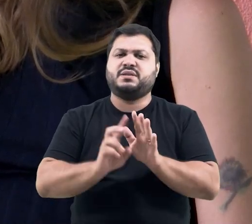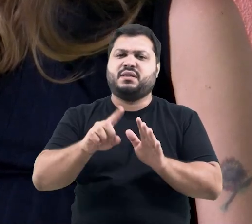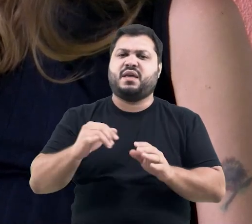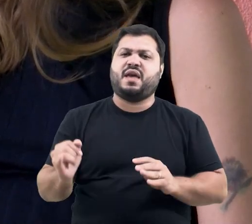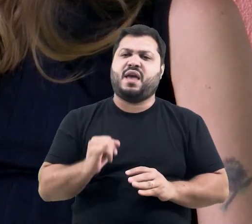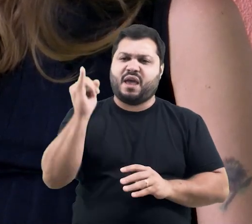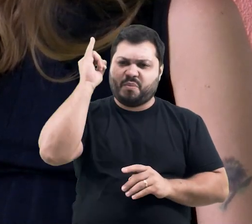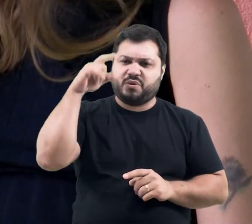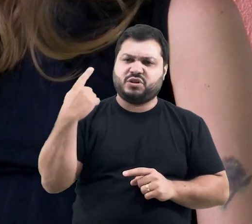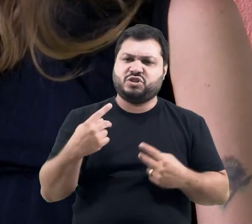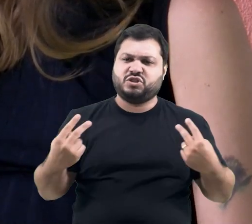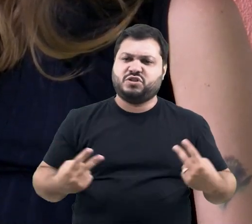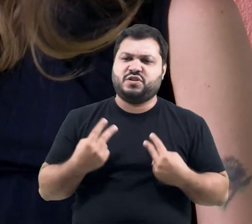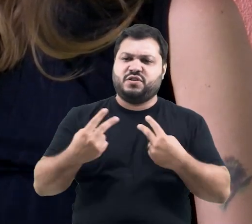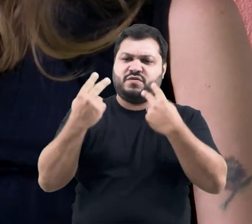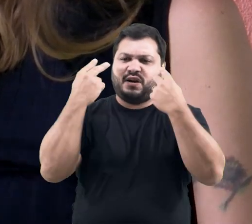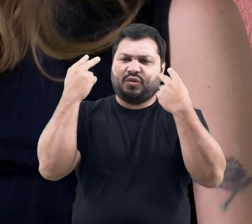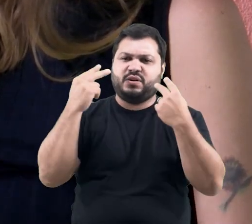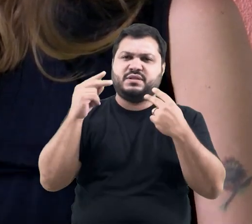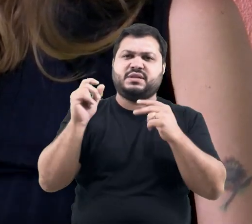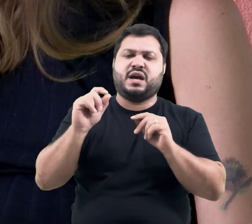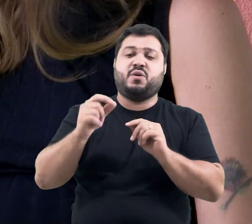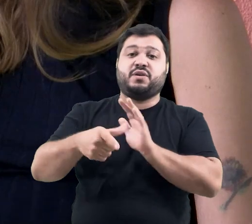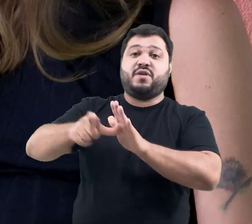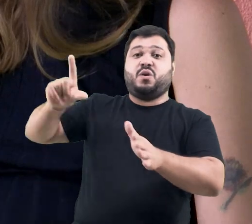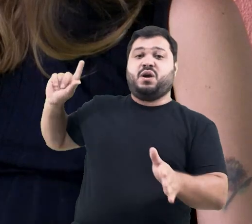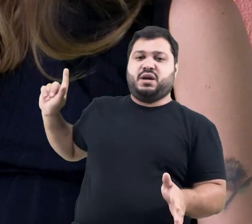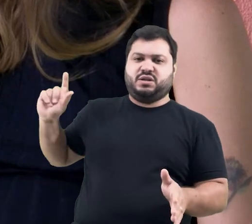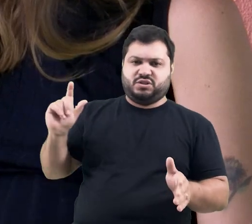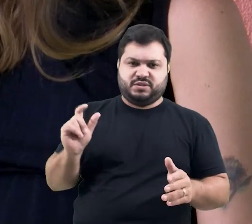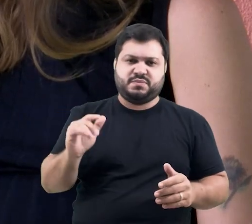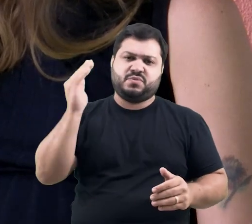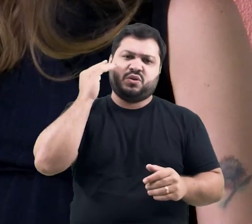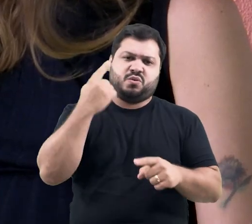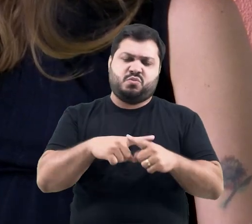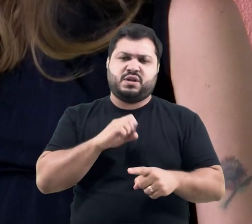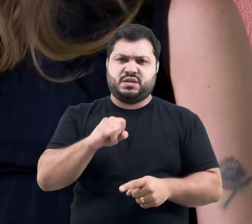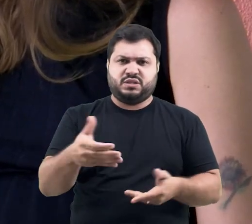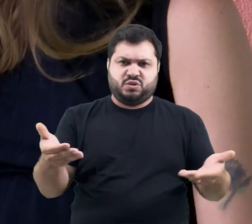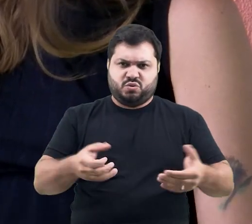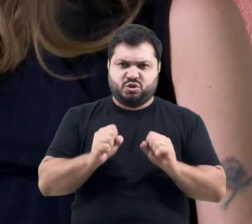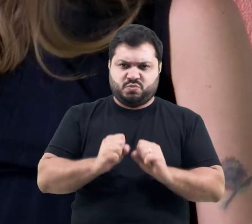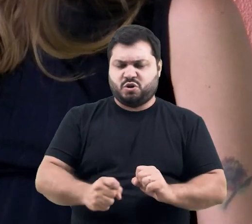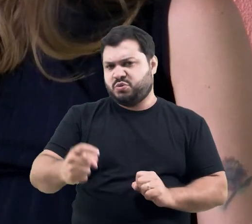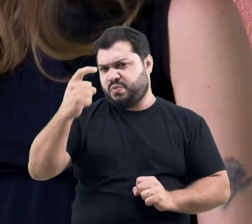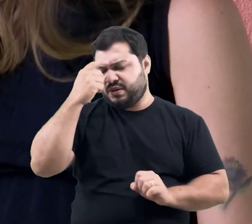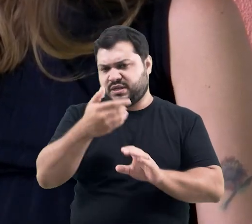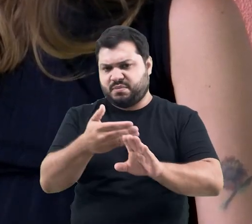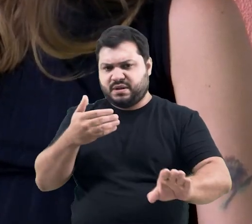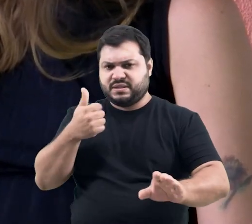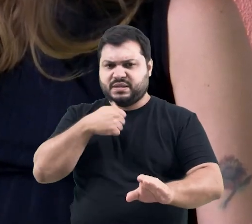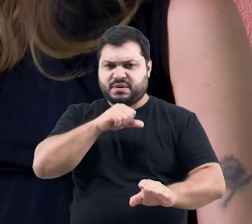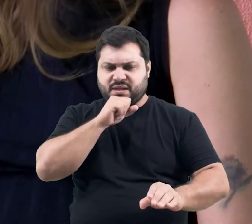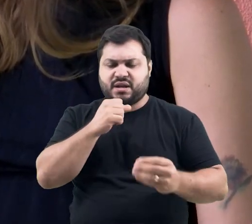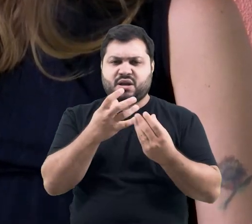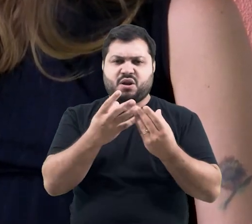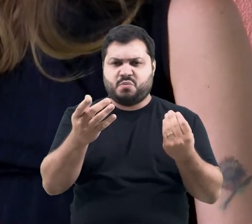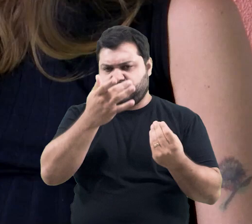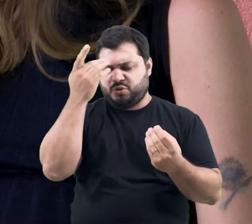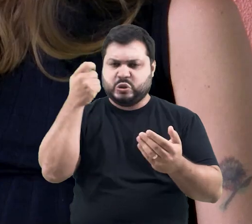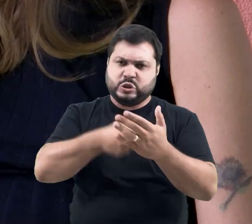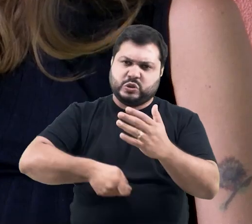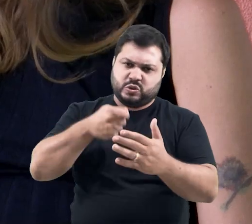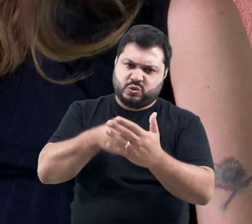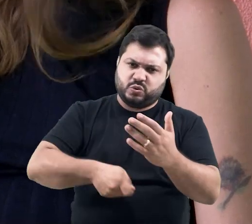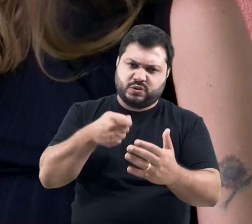que é muito importante a gente valorizar os que vieram antes, sabe? Porque se hoje a gente pode pensar numa licença maternidade é porque